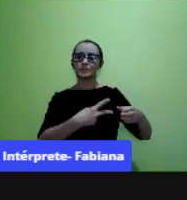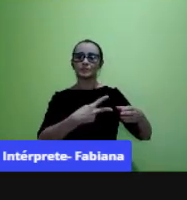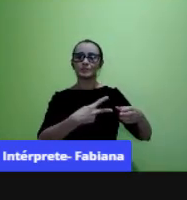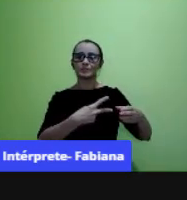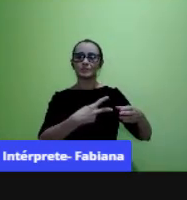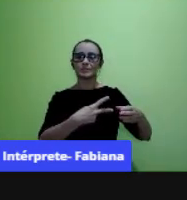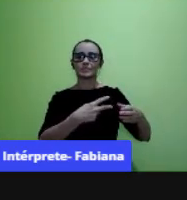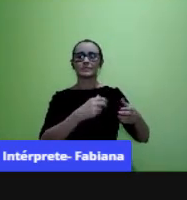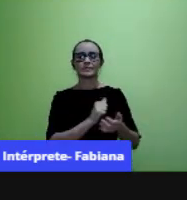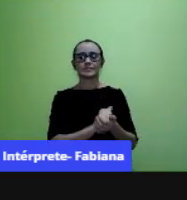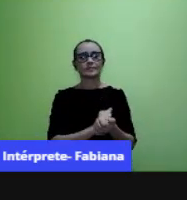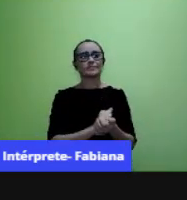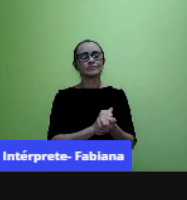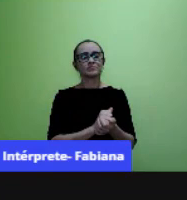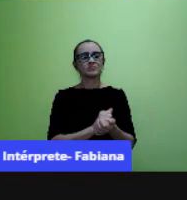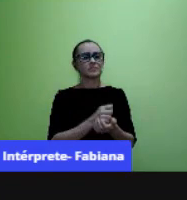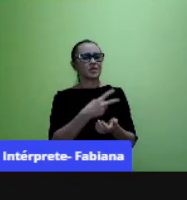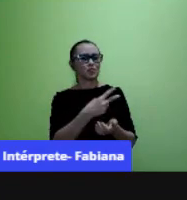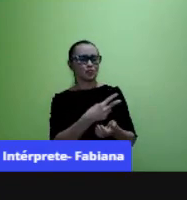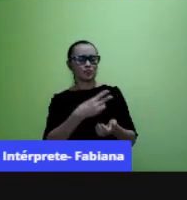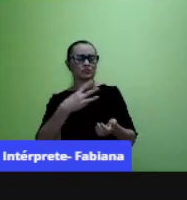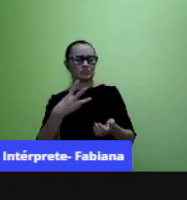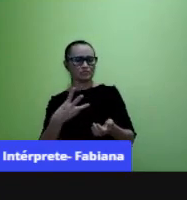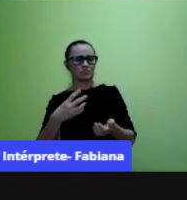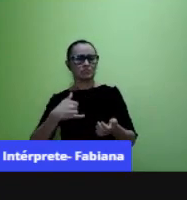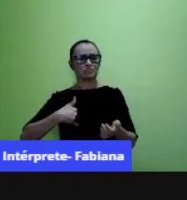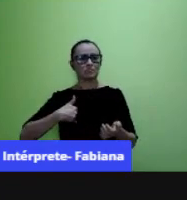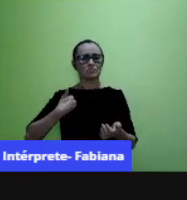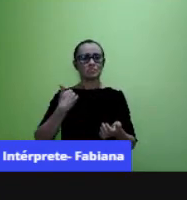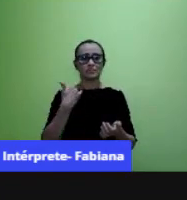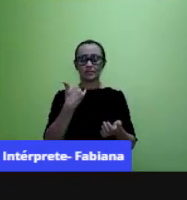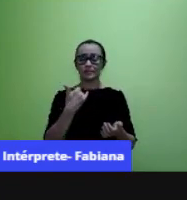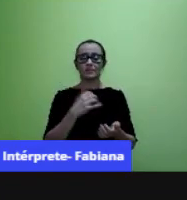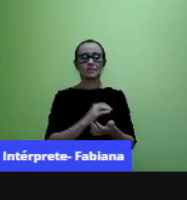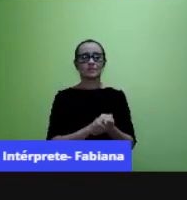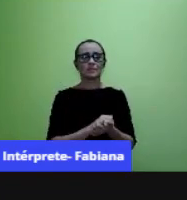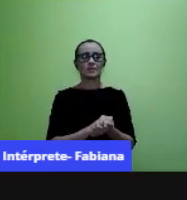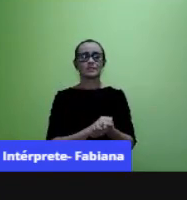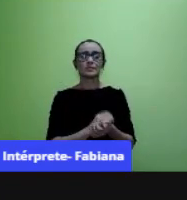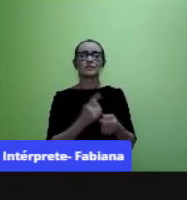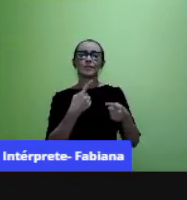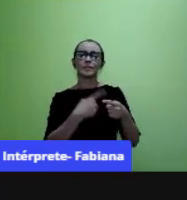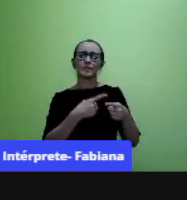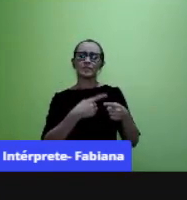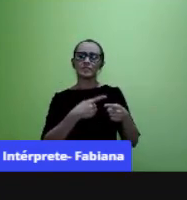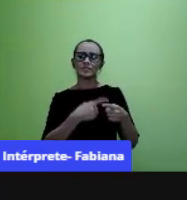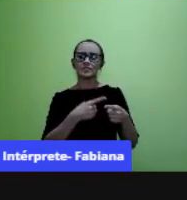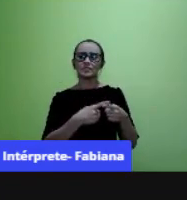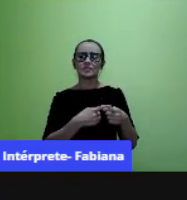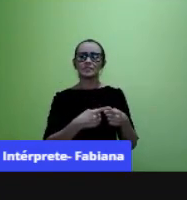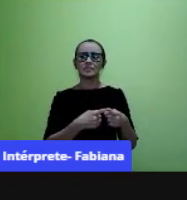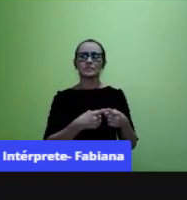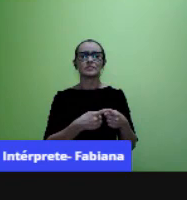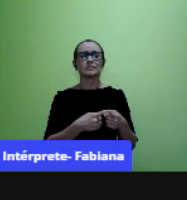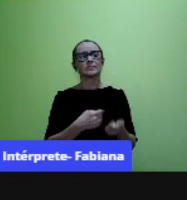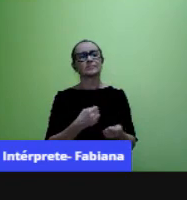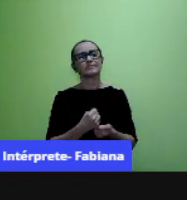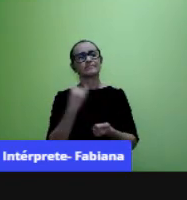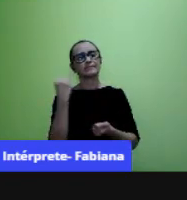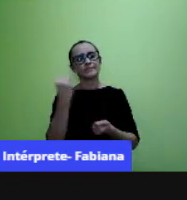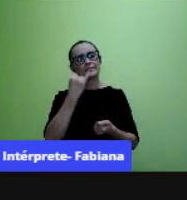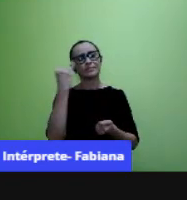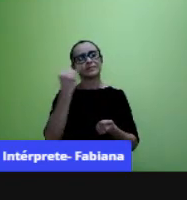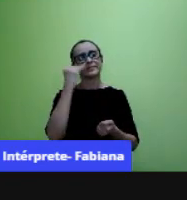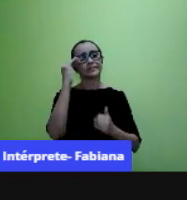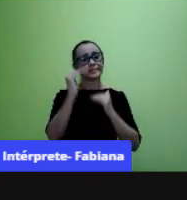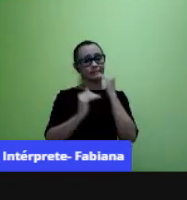2 aninhos para 3 aninhos, como que eu vou fazer isso? Por que é a importância dessa progressão? Primeiro,